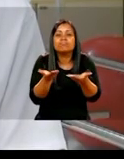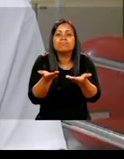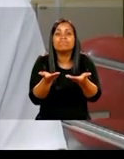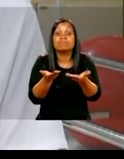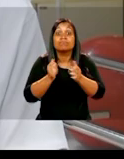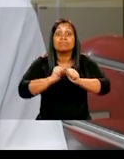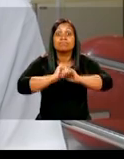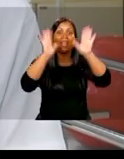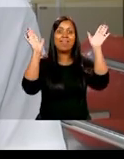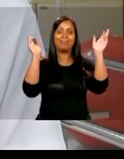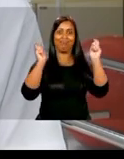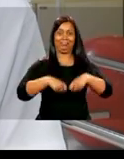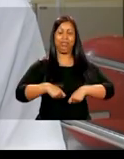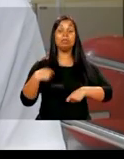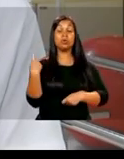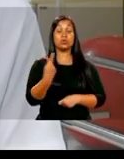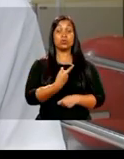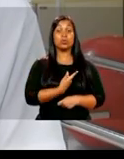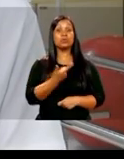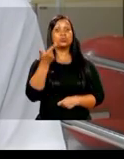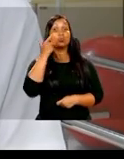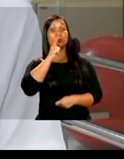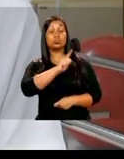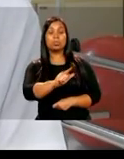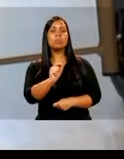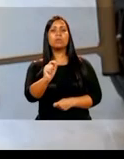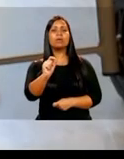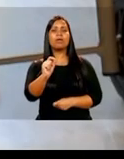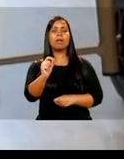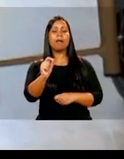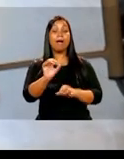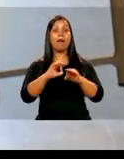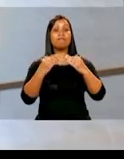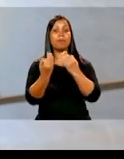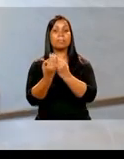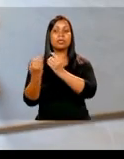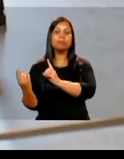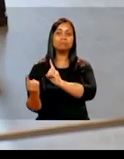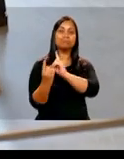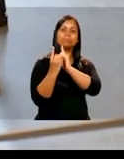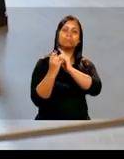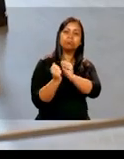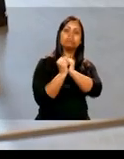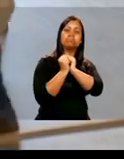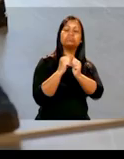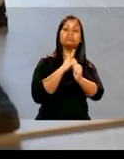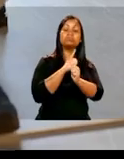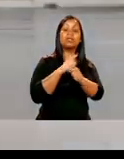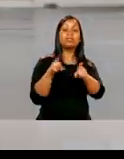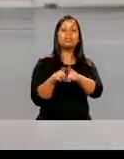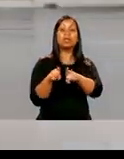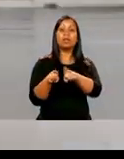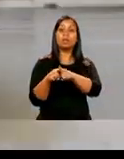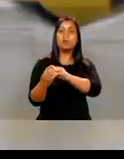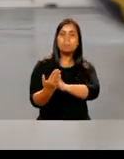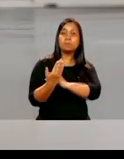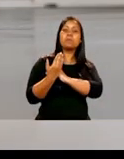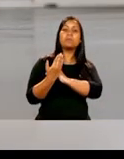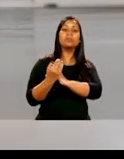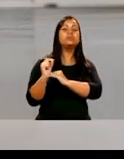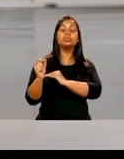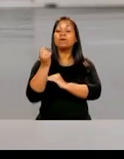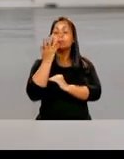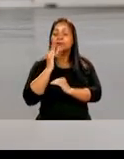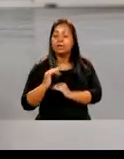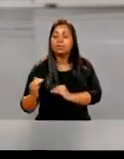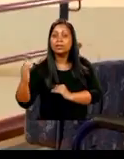tratamento mais claro, né? Nós conseguimos um apoio maior da família e um apoio maior da